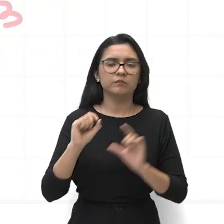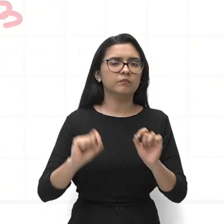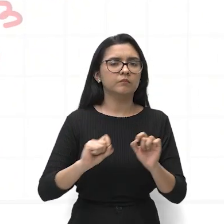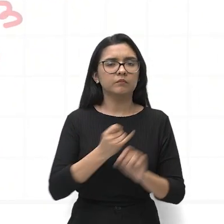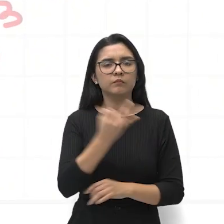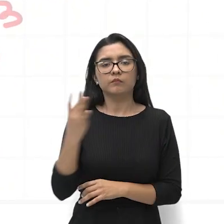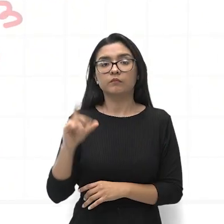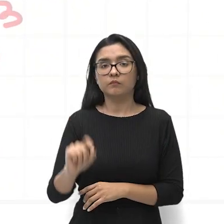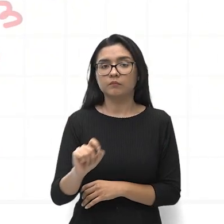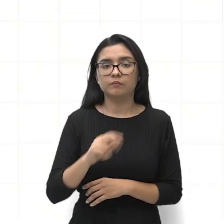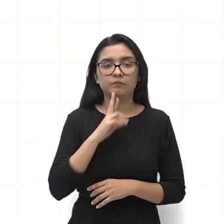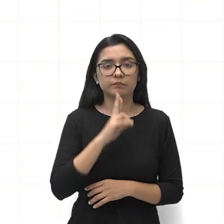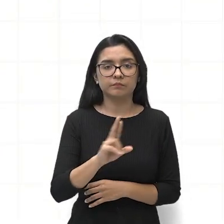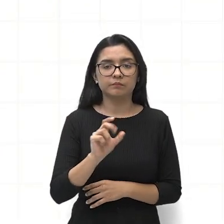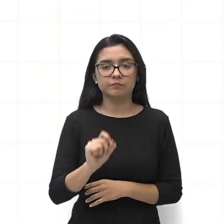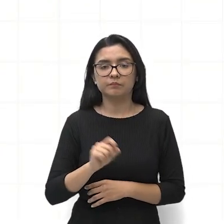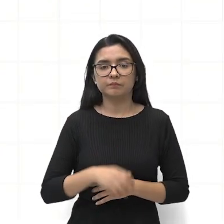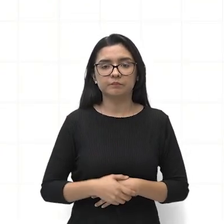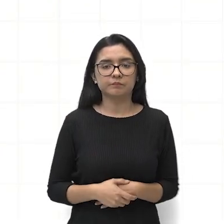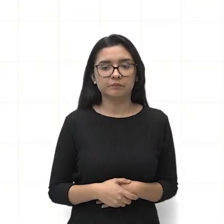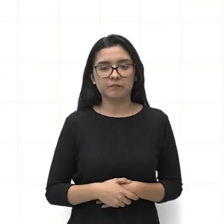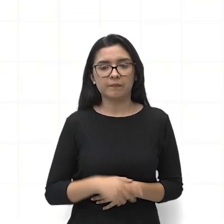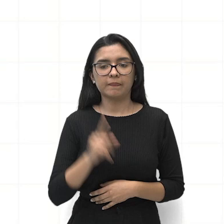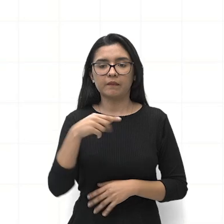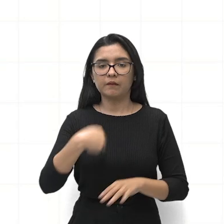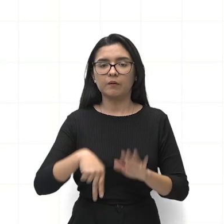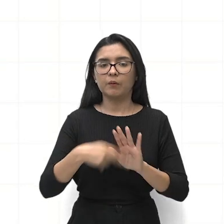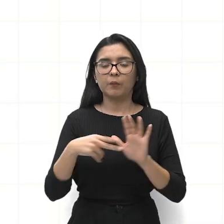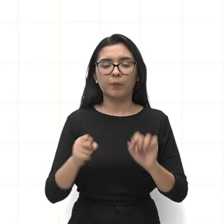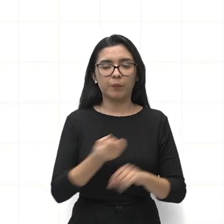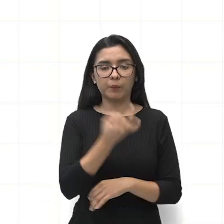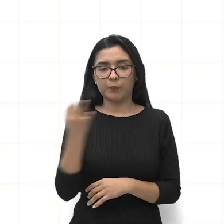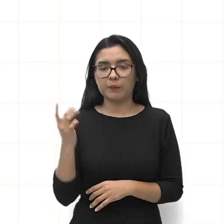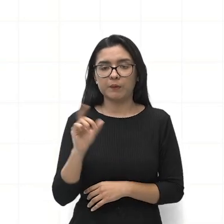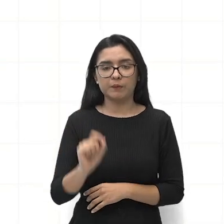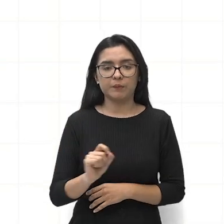cubo, certo? Vai ser igual a quanto?